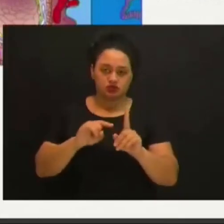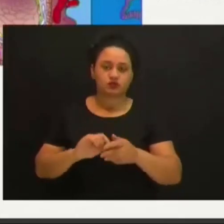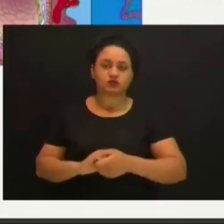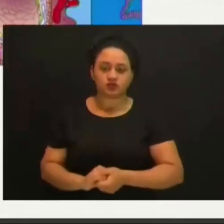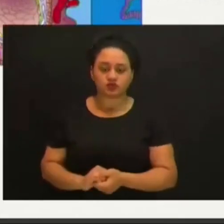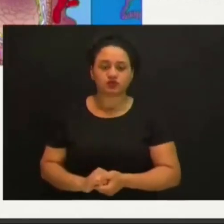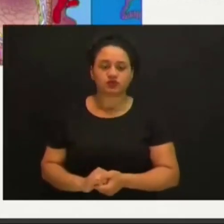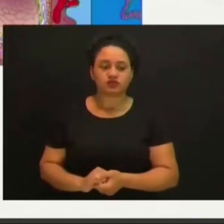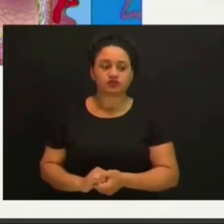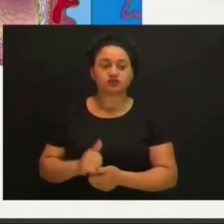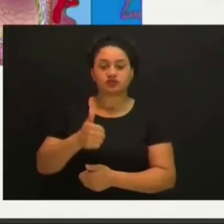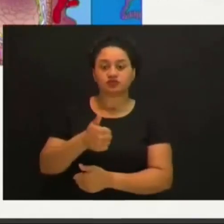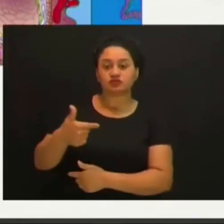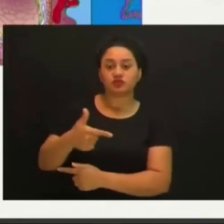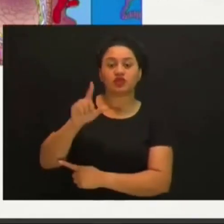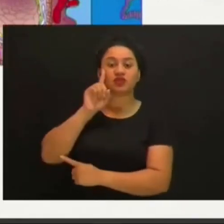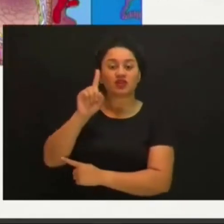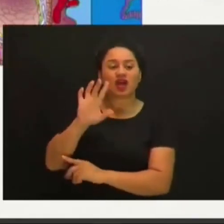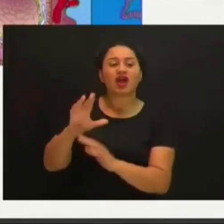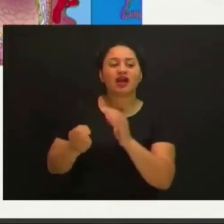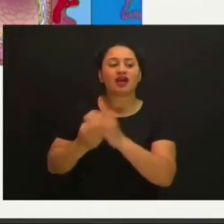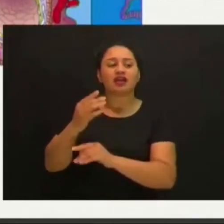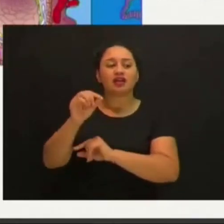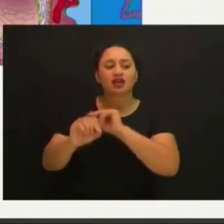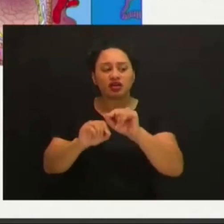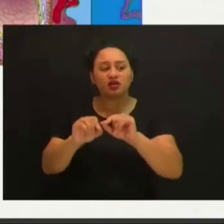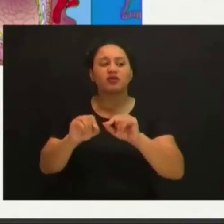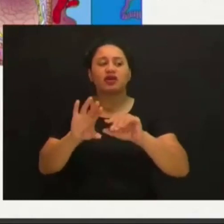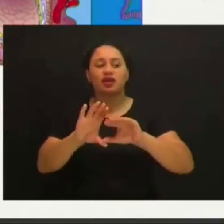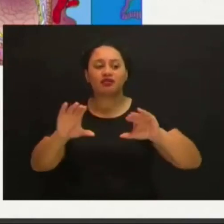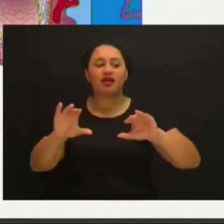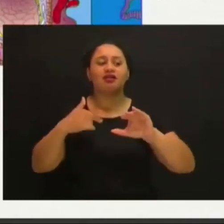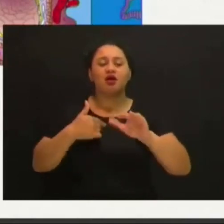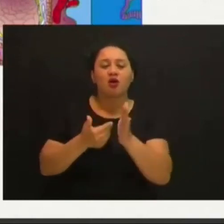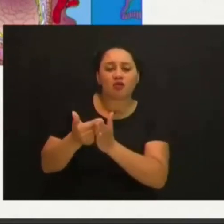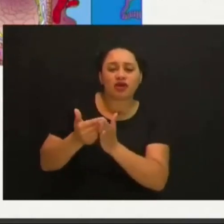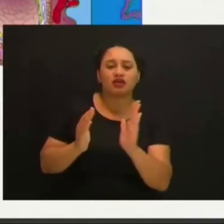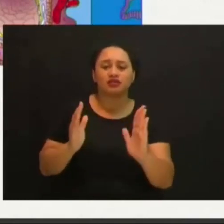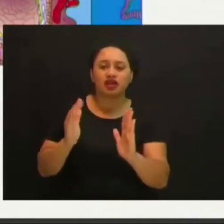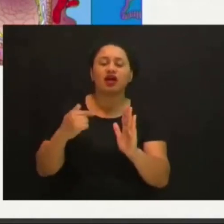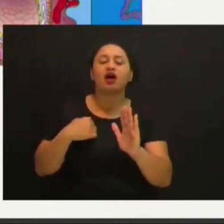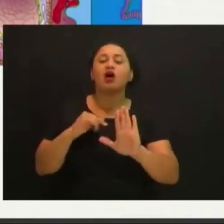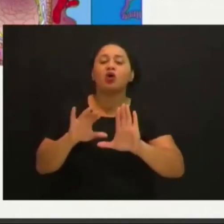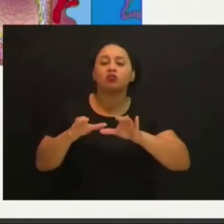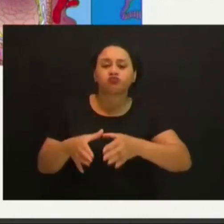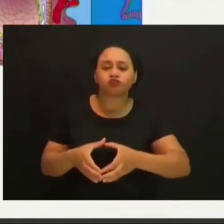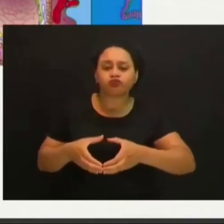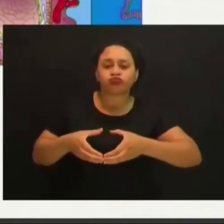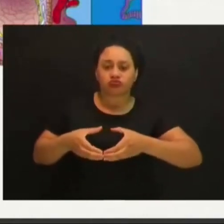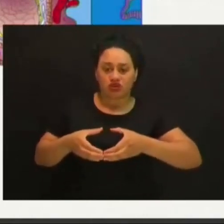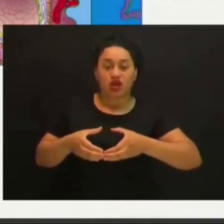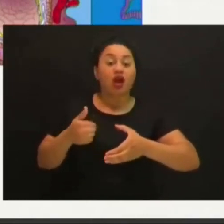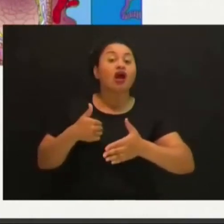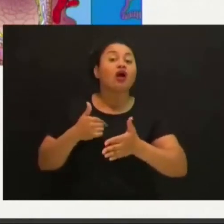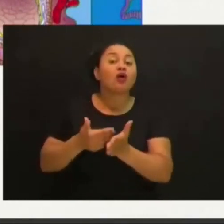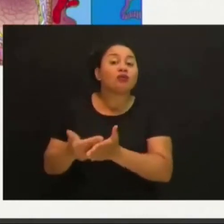No 12º dia se formam as redes lacunares, o início do espaço interviloso da placenta. Então, começa a haver, o que eu quero dizer com